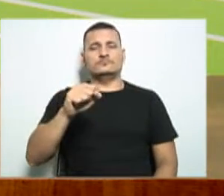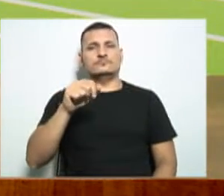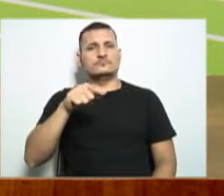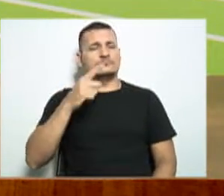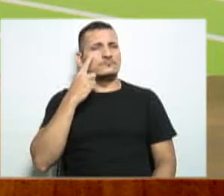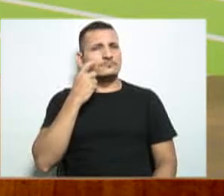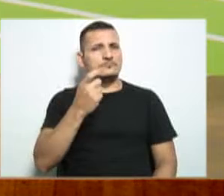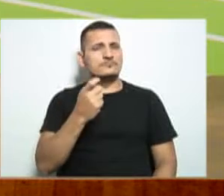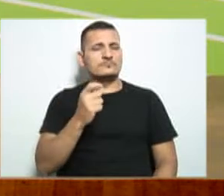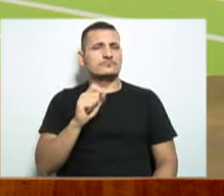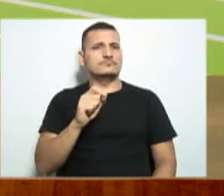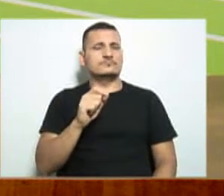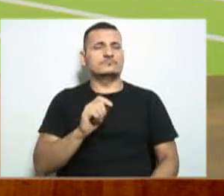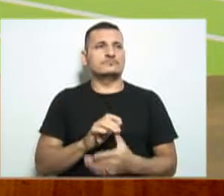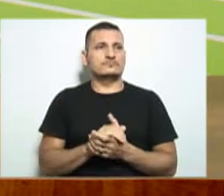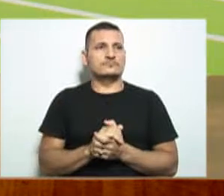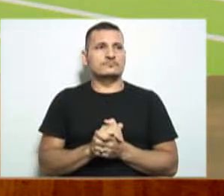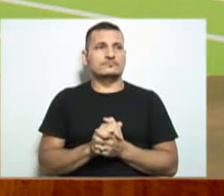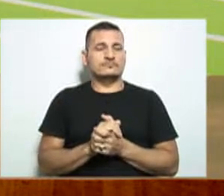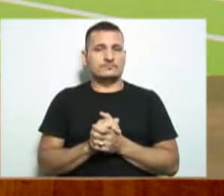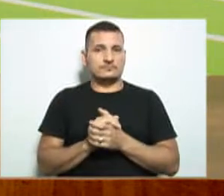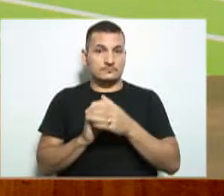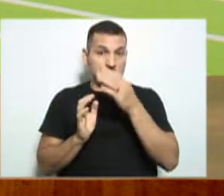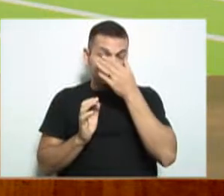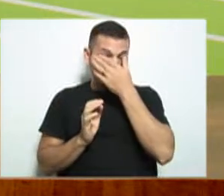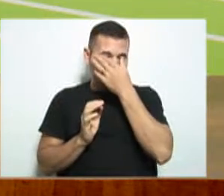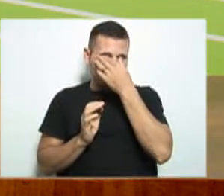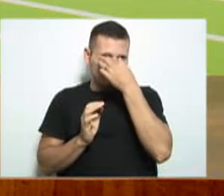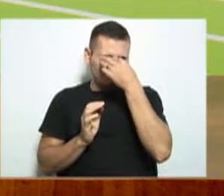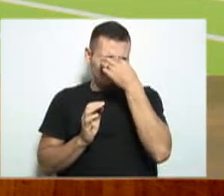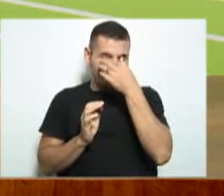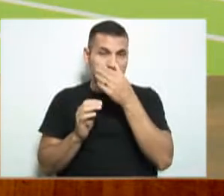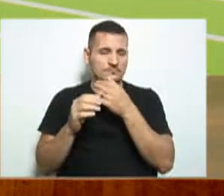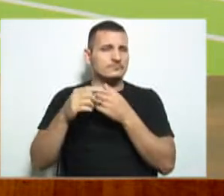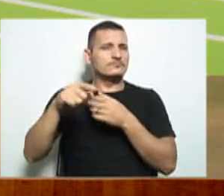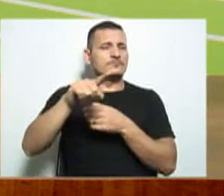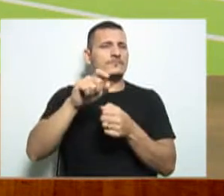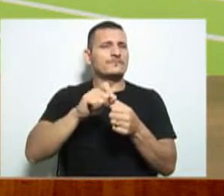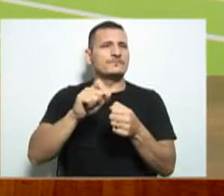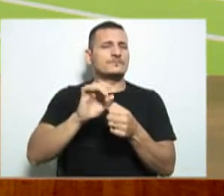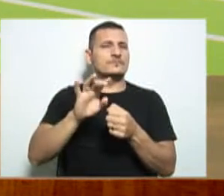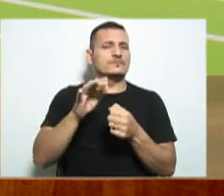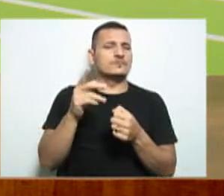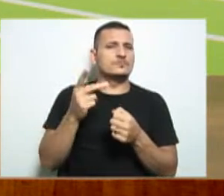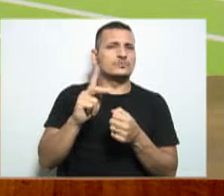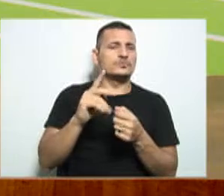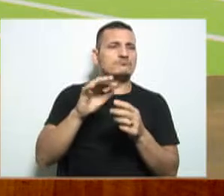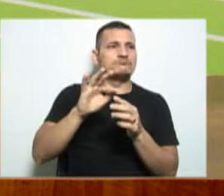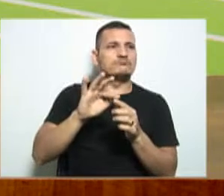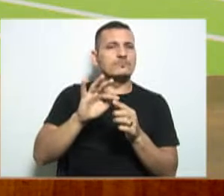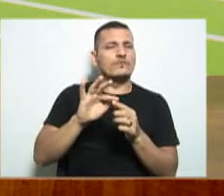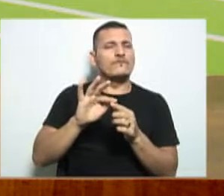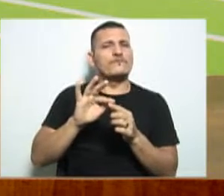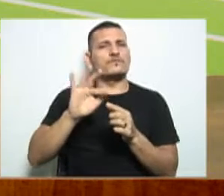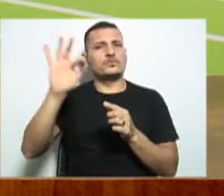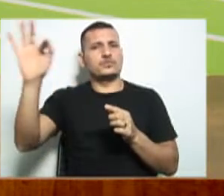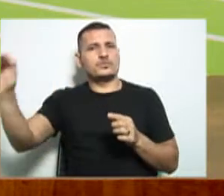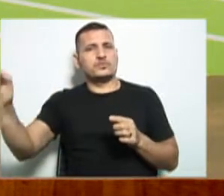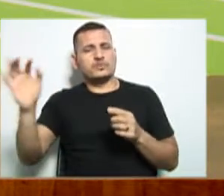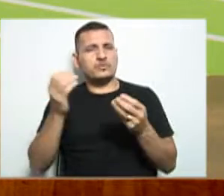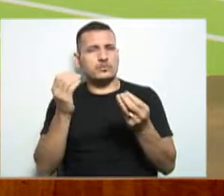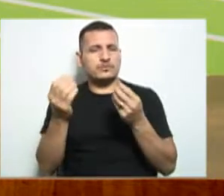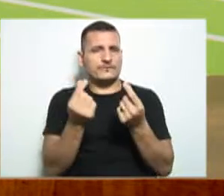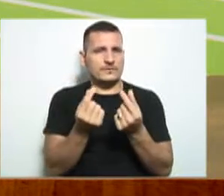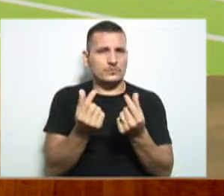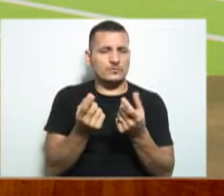interessante para você o quê? Para você fazer as suas projeções para a questão de formação de preço de